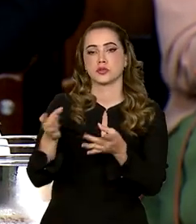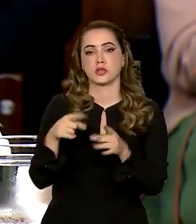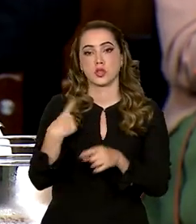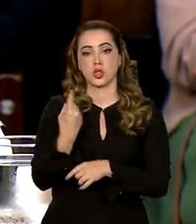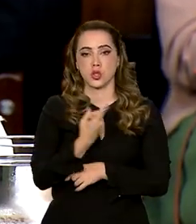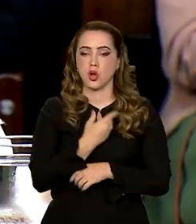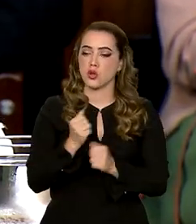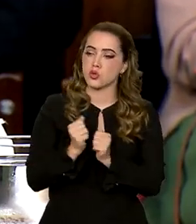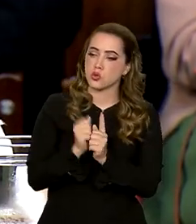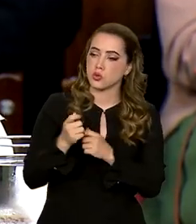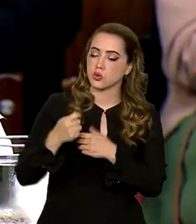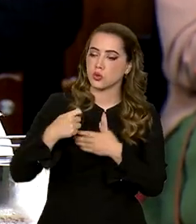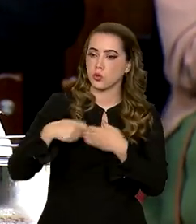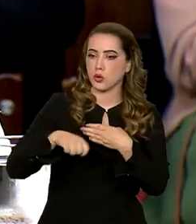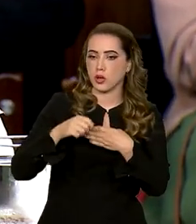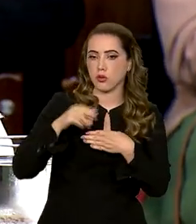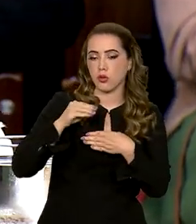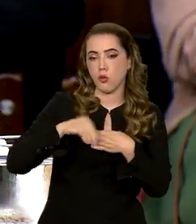Fazenda estamos